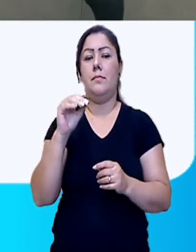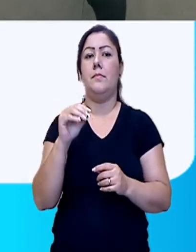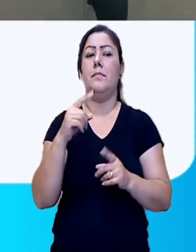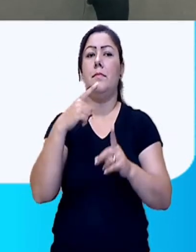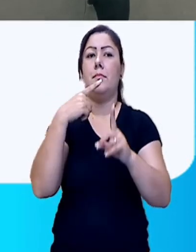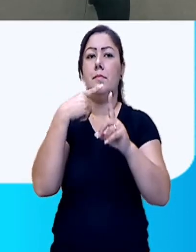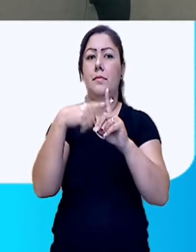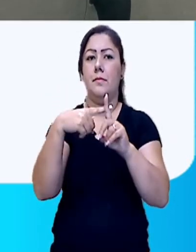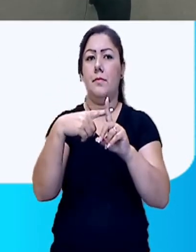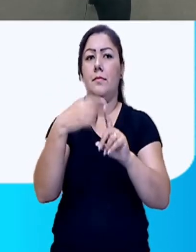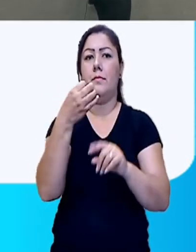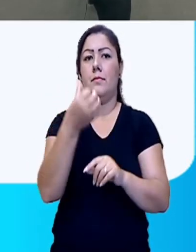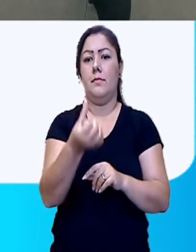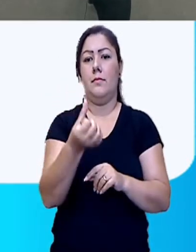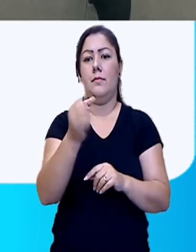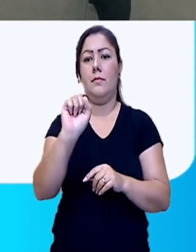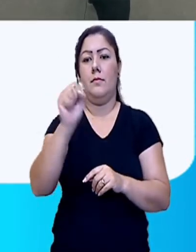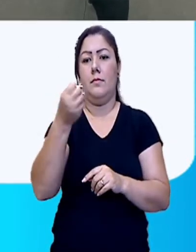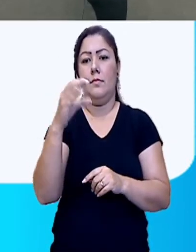680